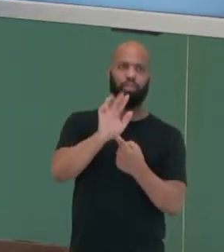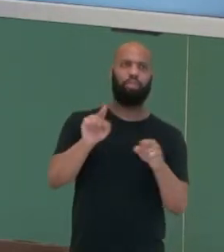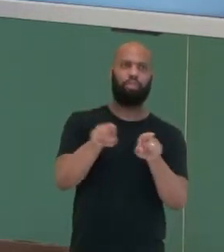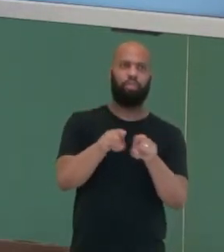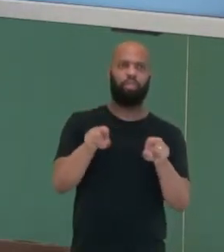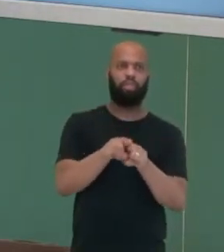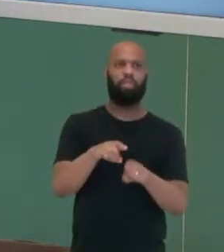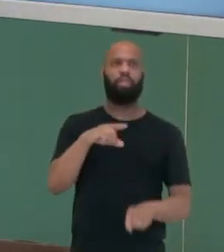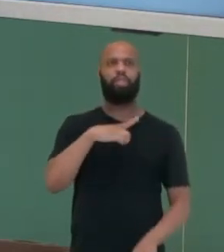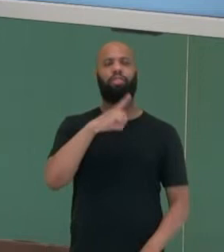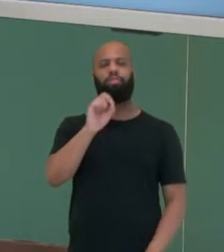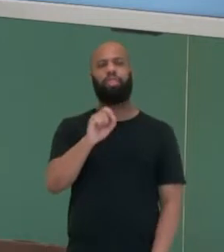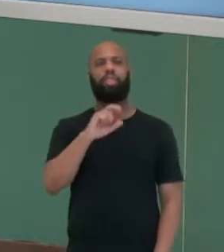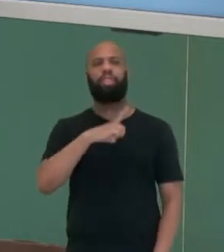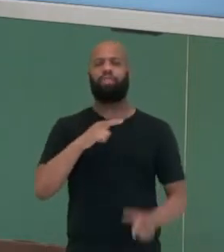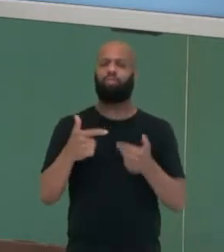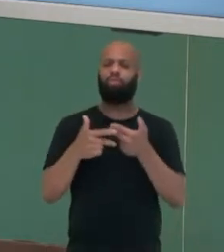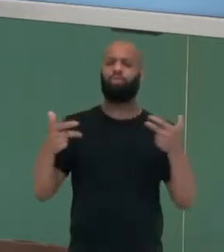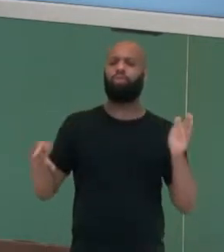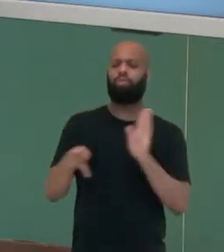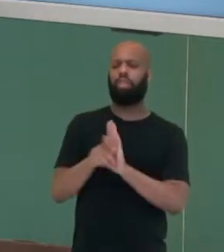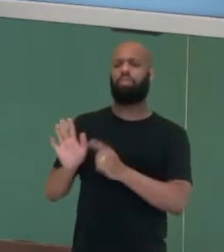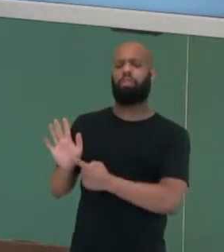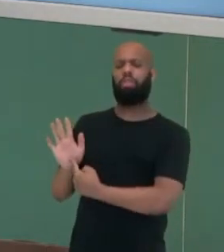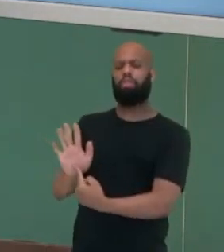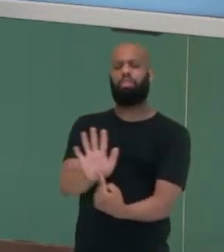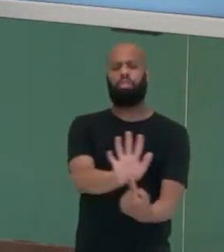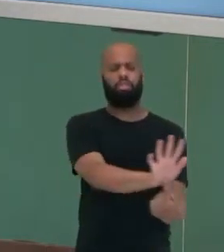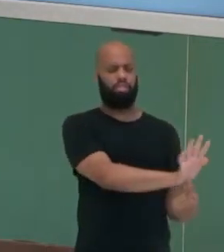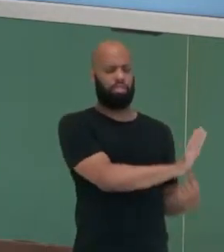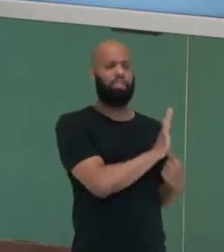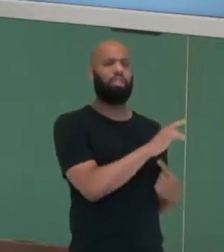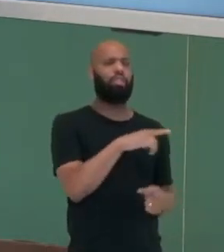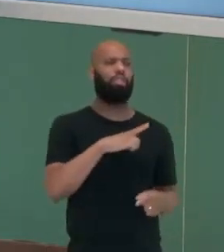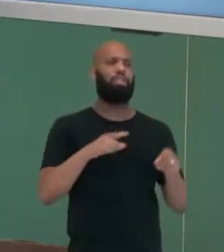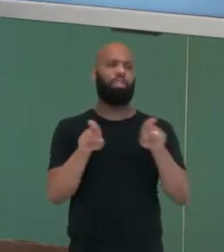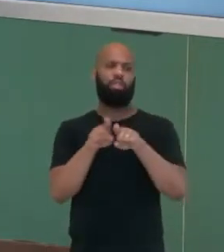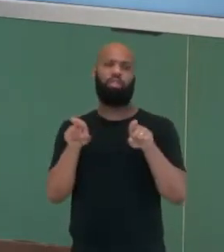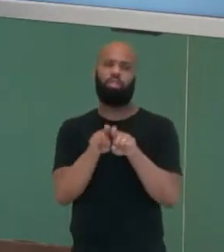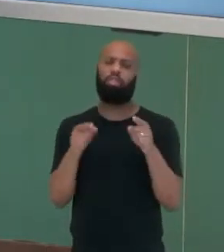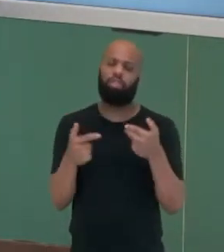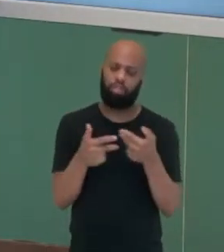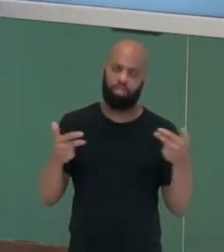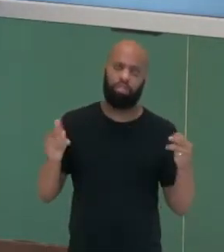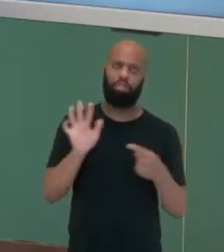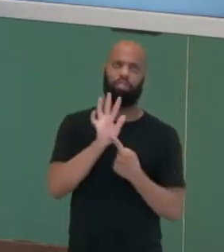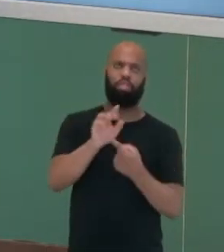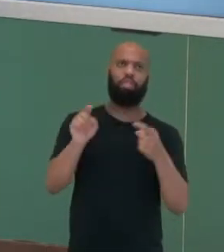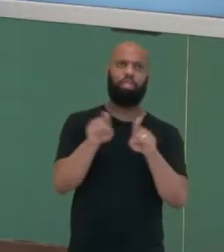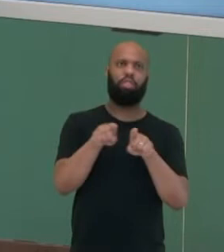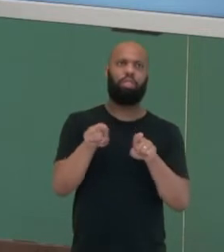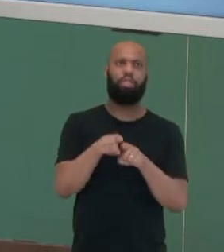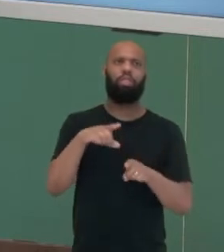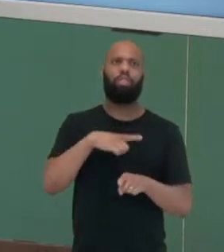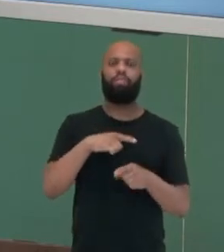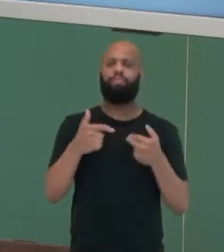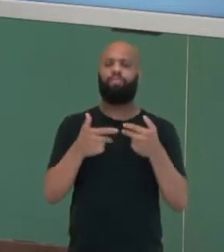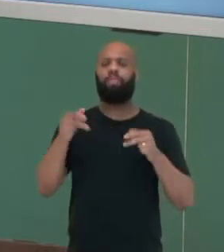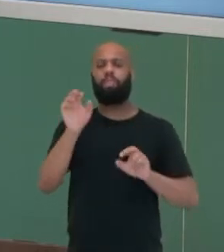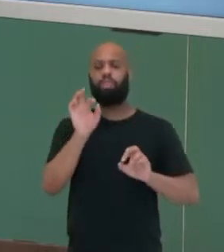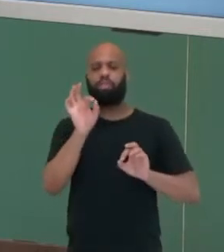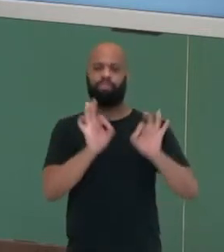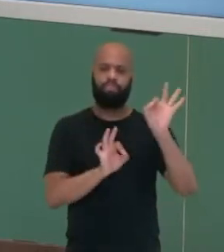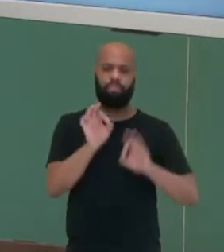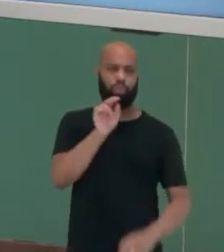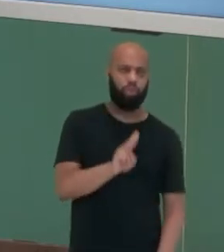ó, são gritos visuais, né? São letras garrafais que estão mostrando, né? Olha lá, ordens de uso, use aquilo,